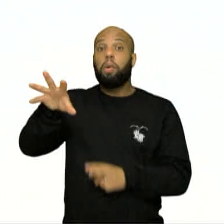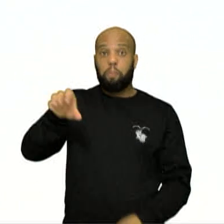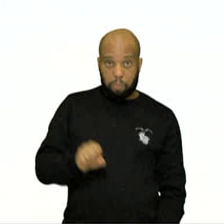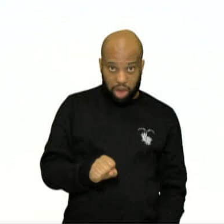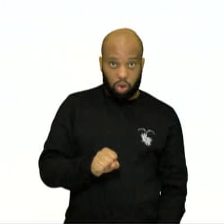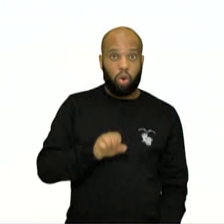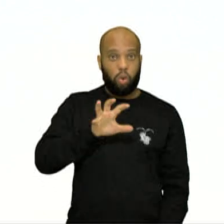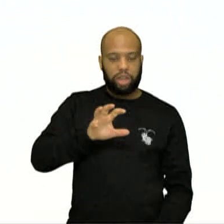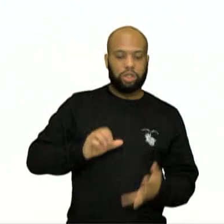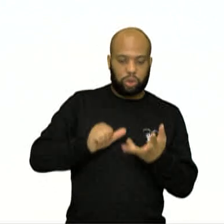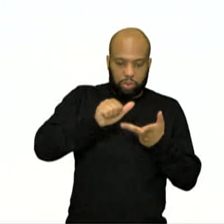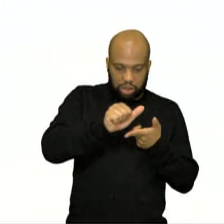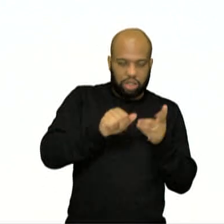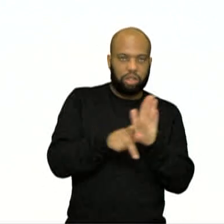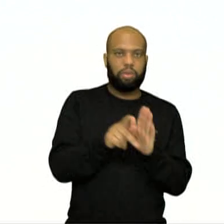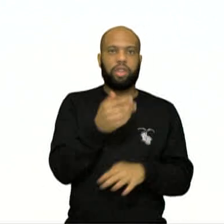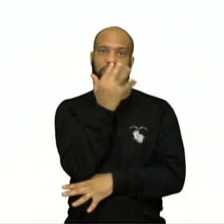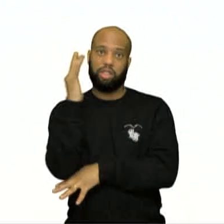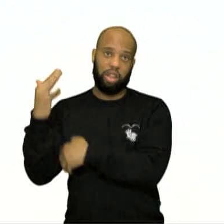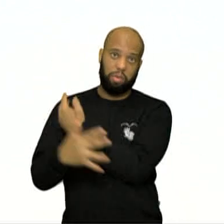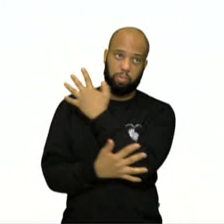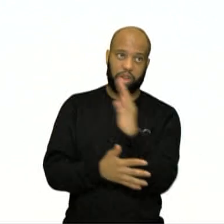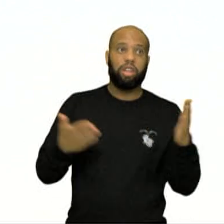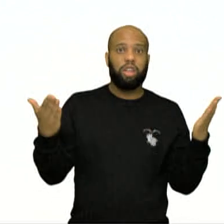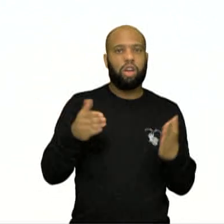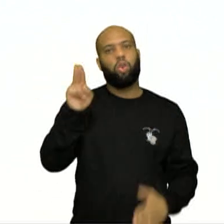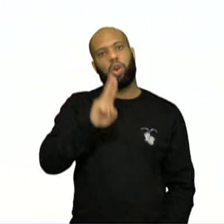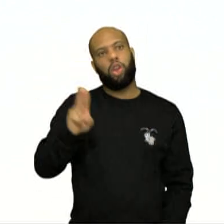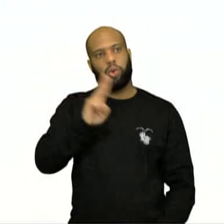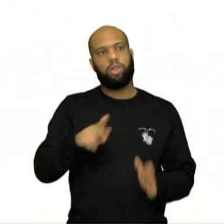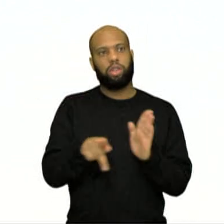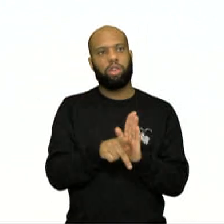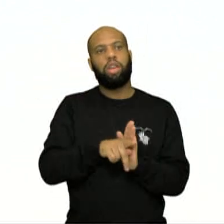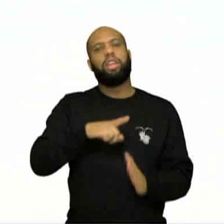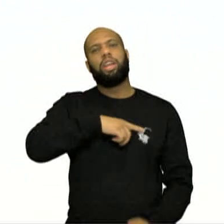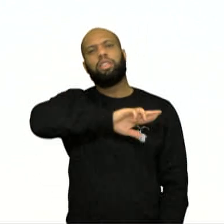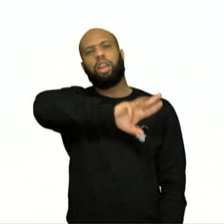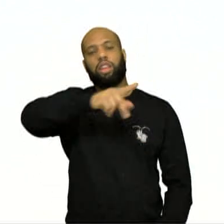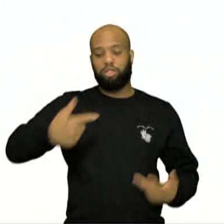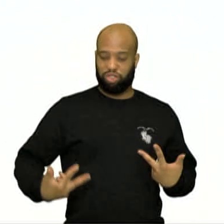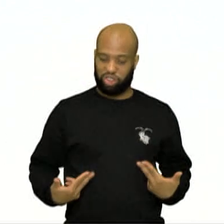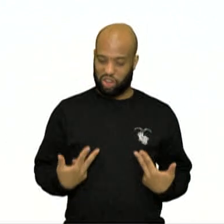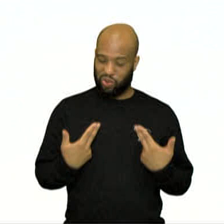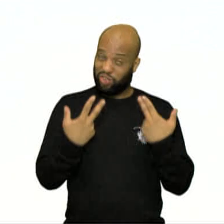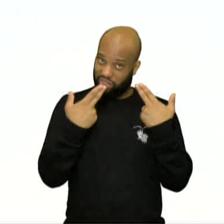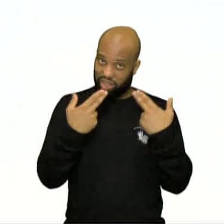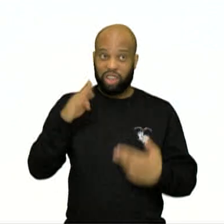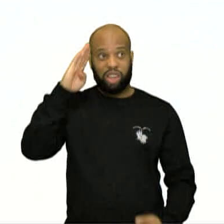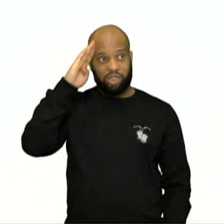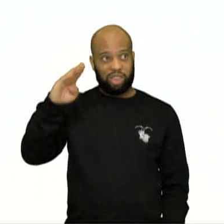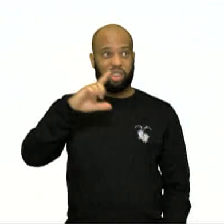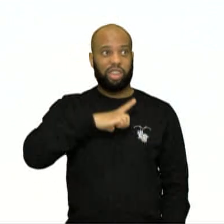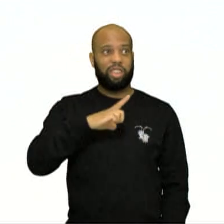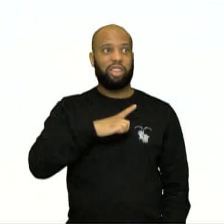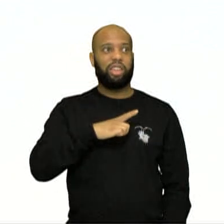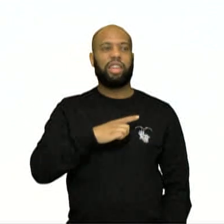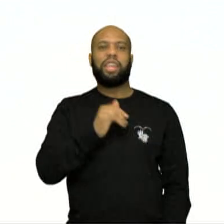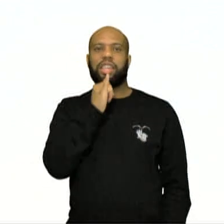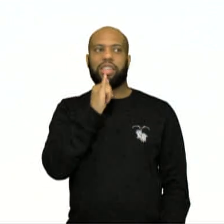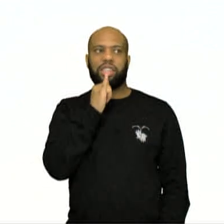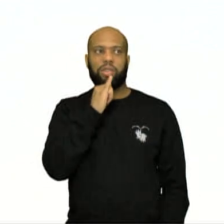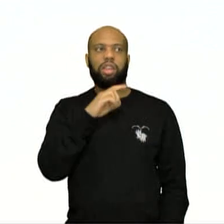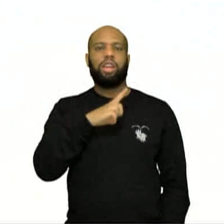dessa planta e hoje ela é usada como anestésico em diferentes cirurgias, principalmente aquelas cirurgias que precisam